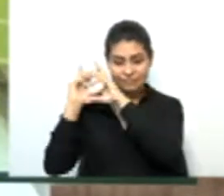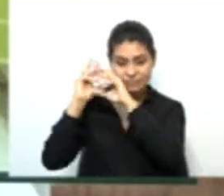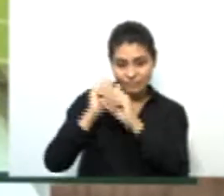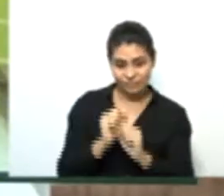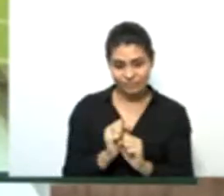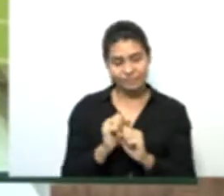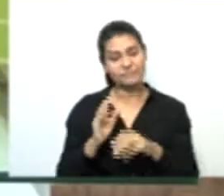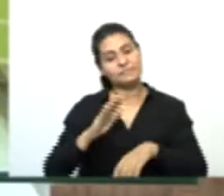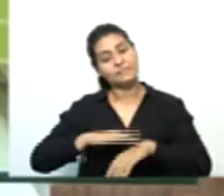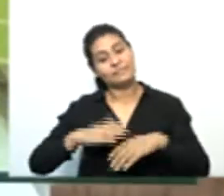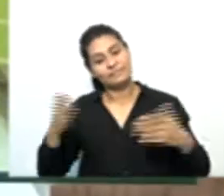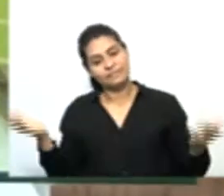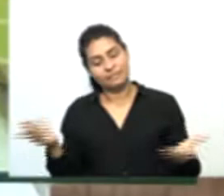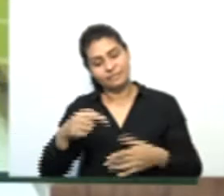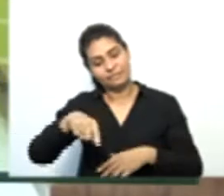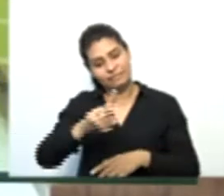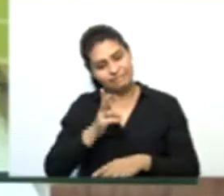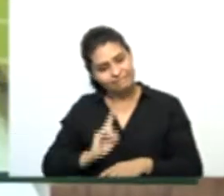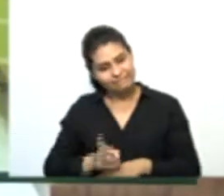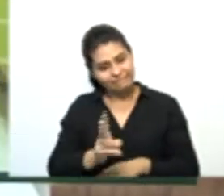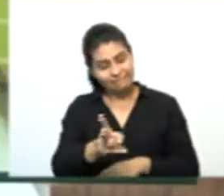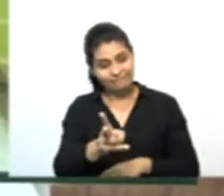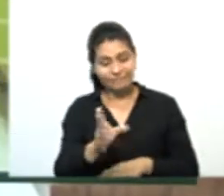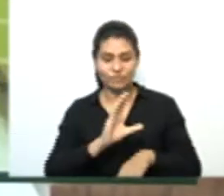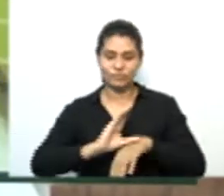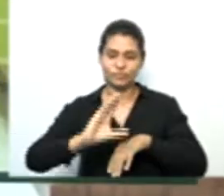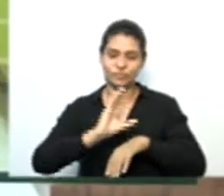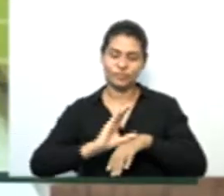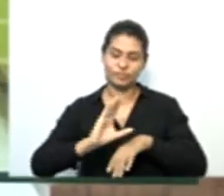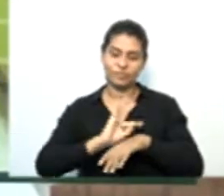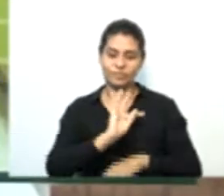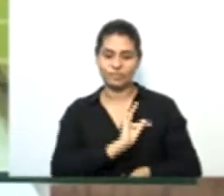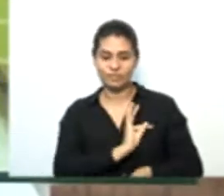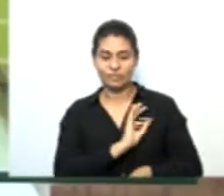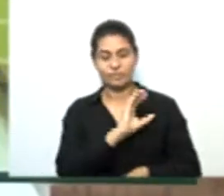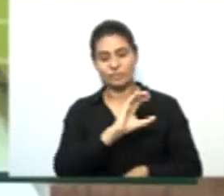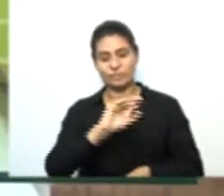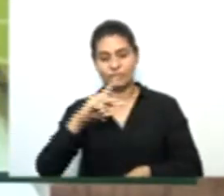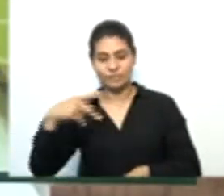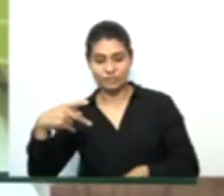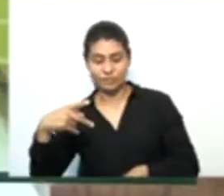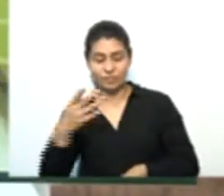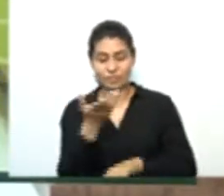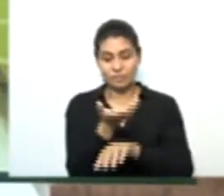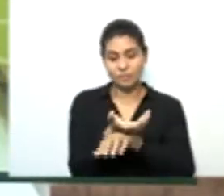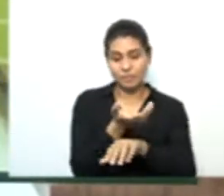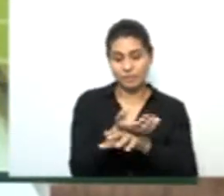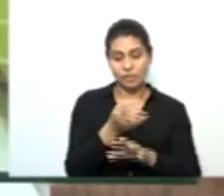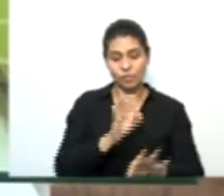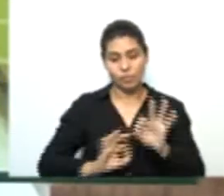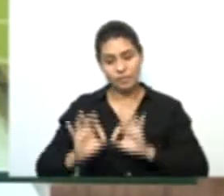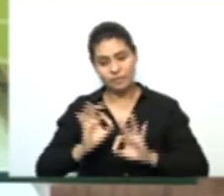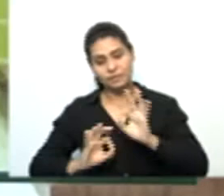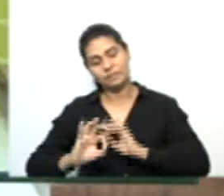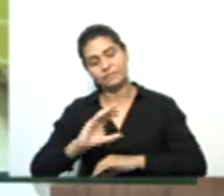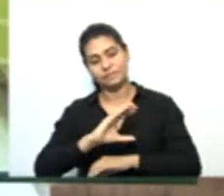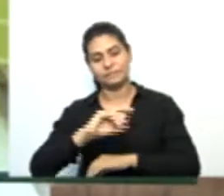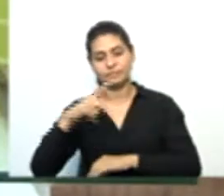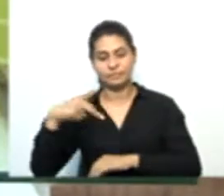completando mais essa fase da sua jornada desse curso de técnico cooperativismo com a disciplina Operações